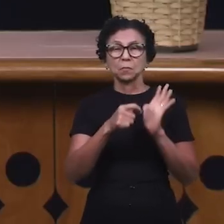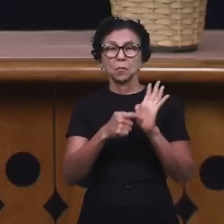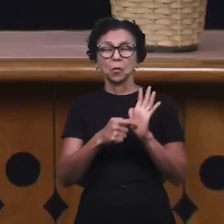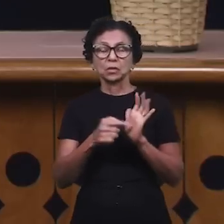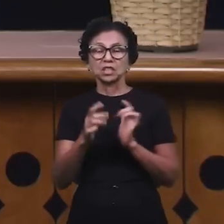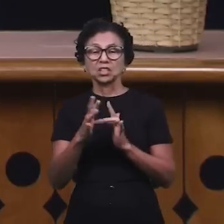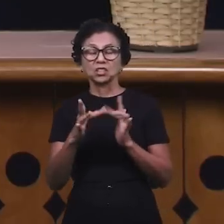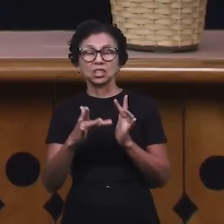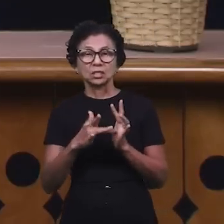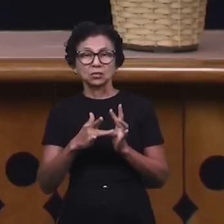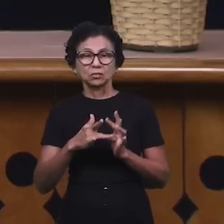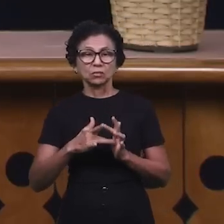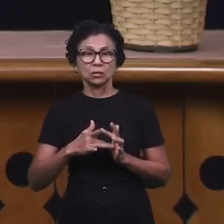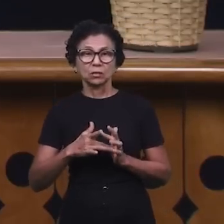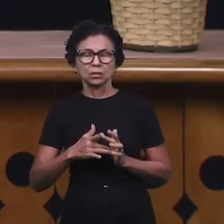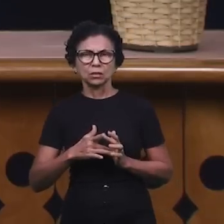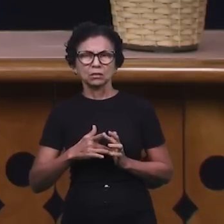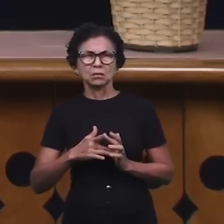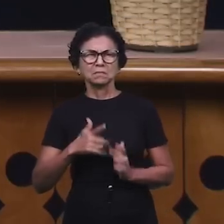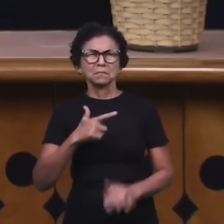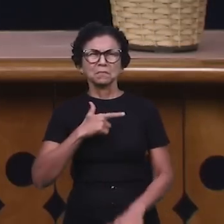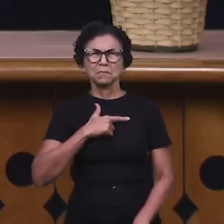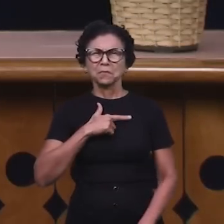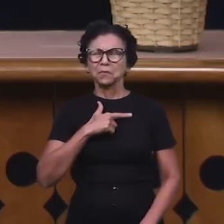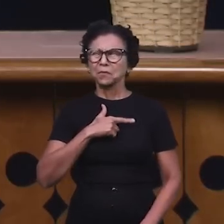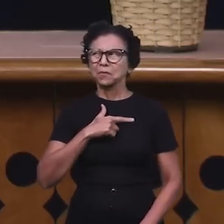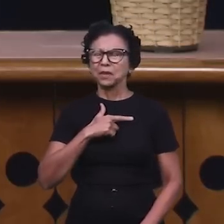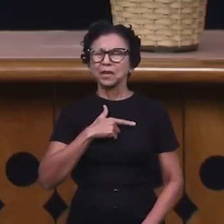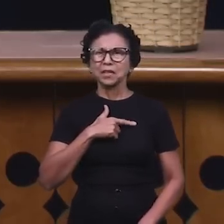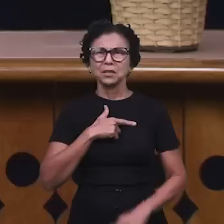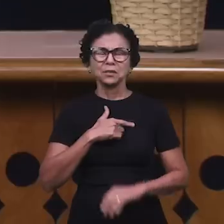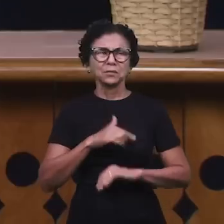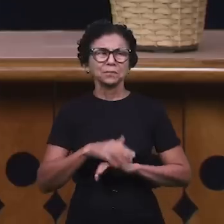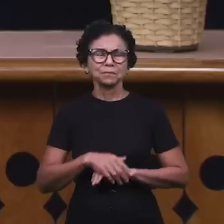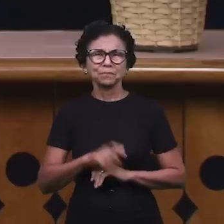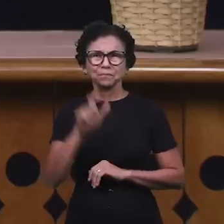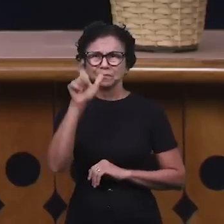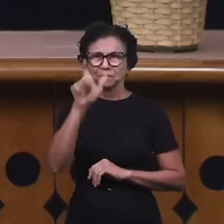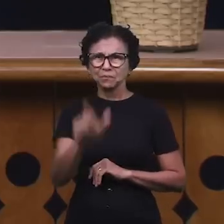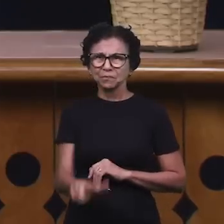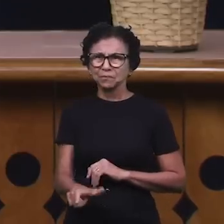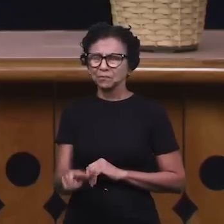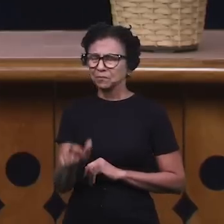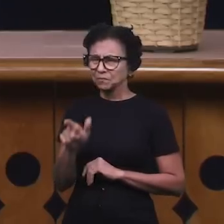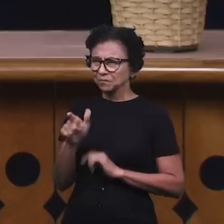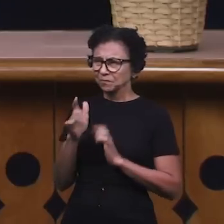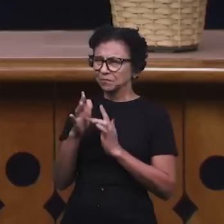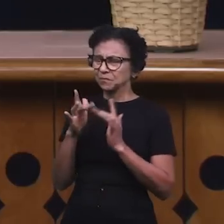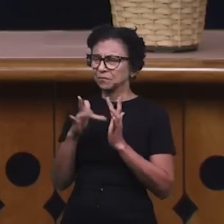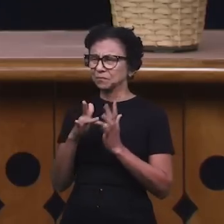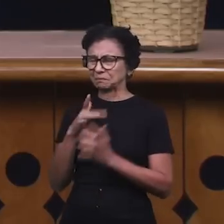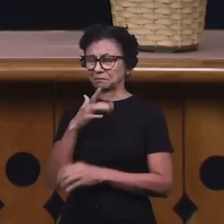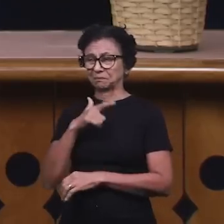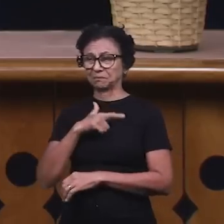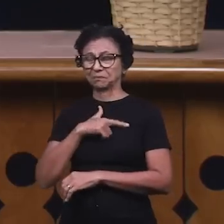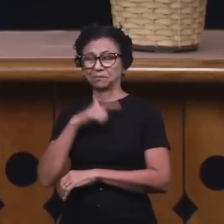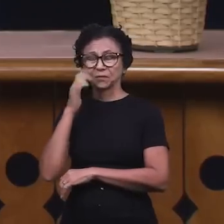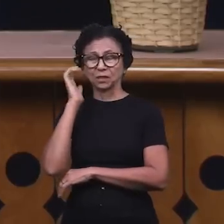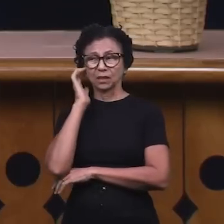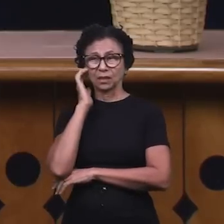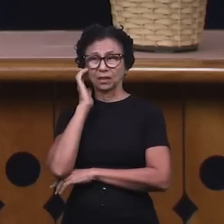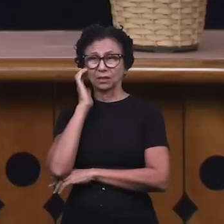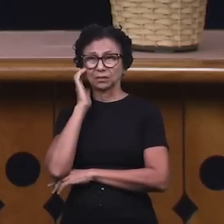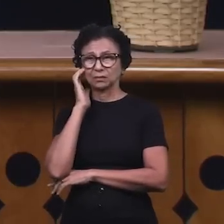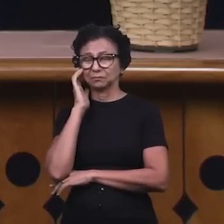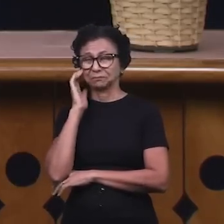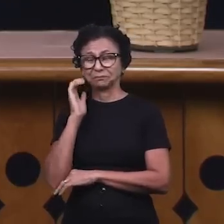formosura. Olhando nós para ele, nenhuma beleza víamos para que o desejássemos. Era o mais